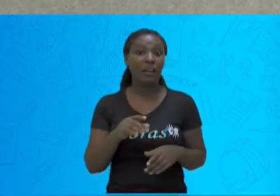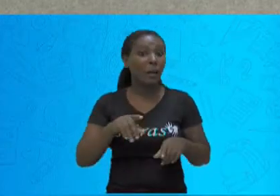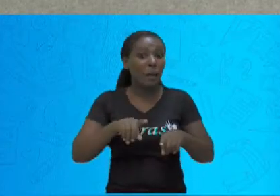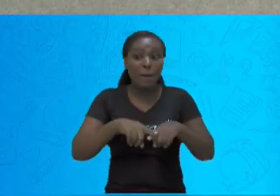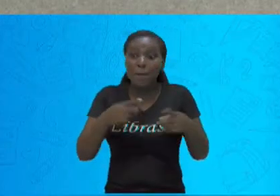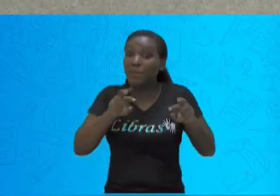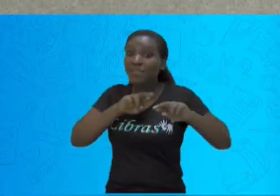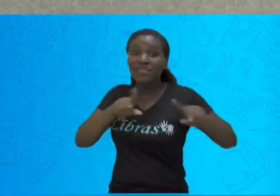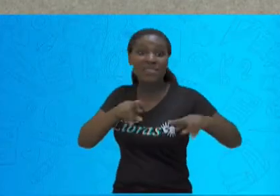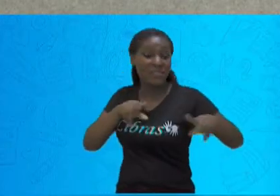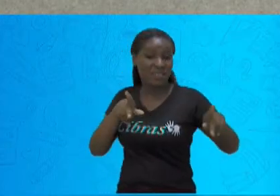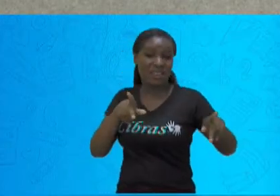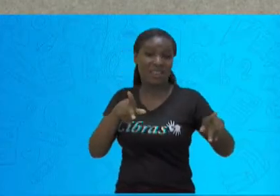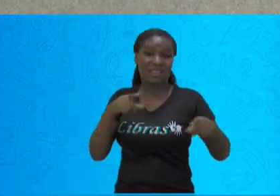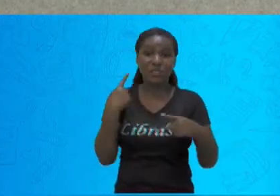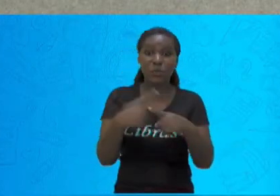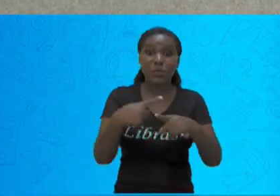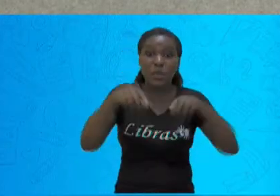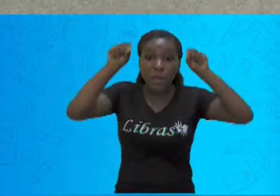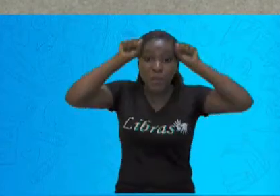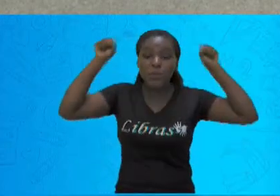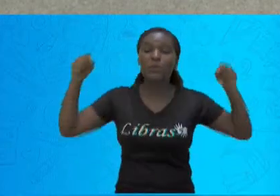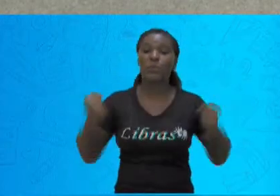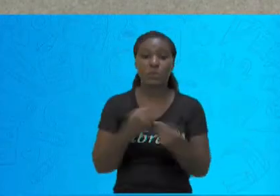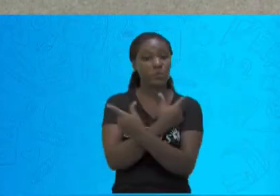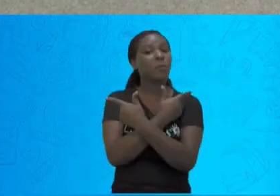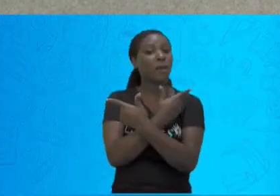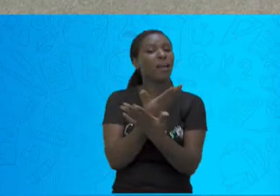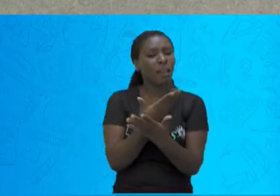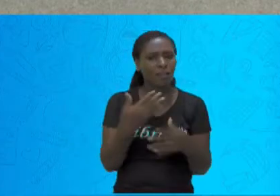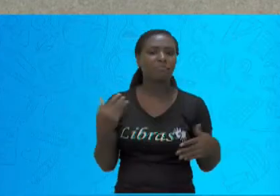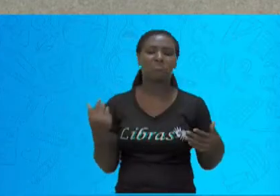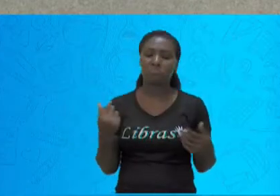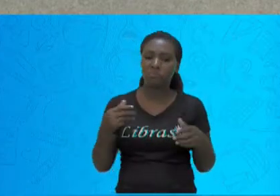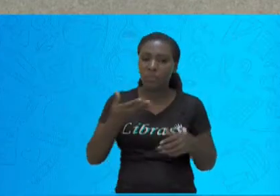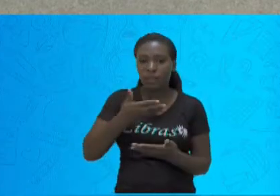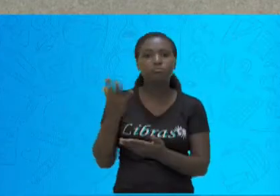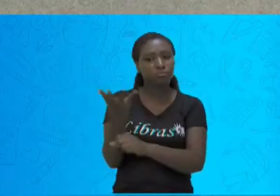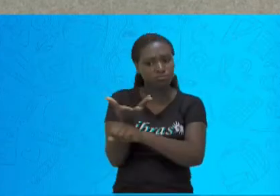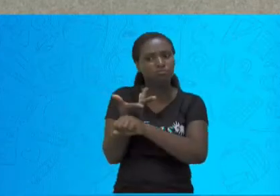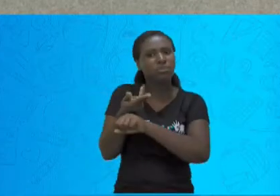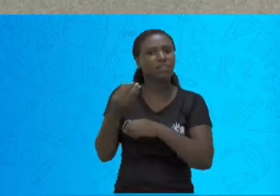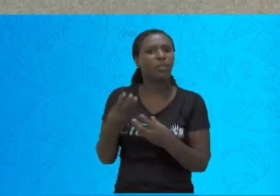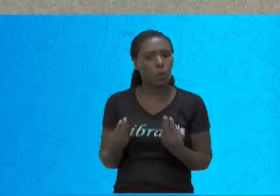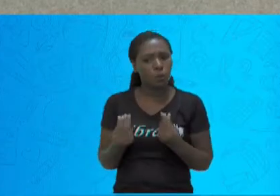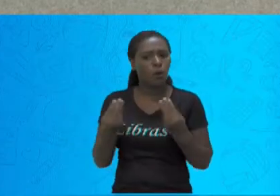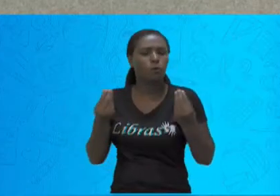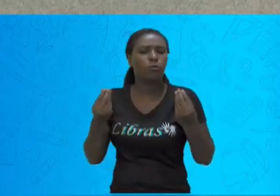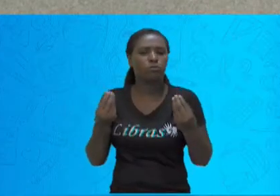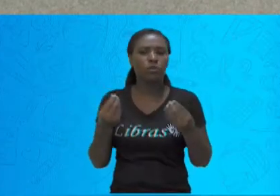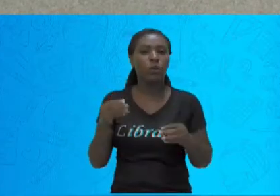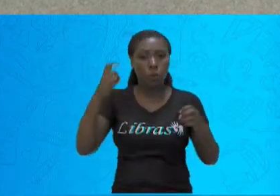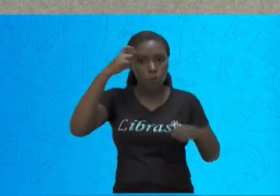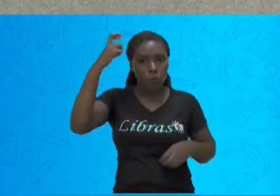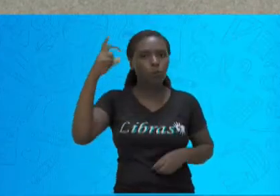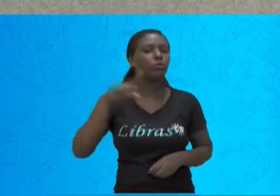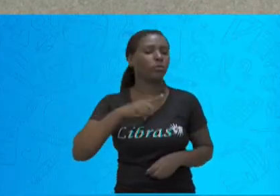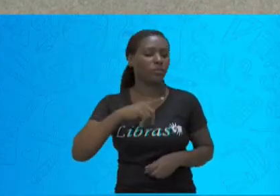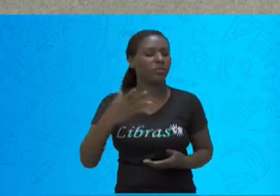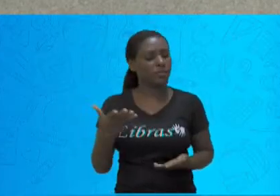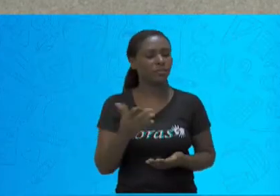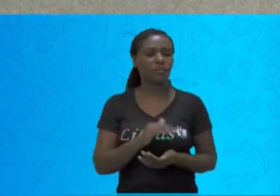os povos das civilizações americanas, né? Os palácios e os templos eram decorados com